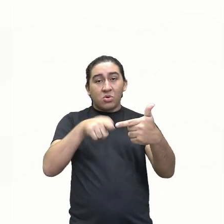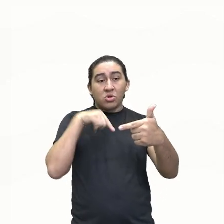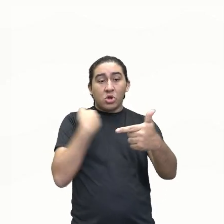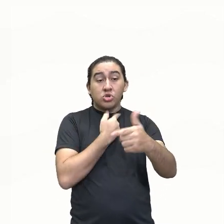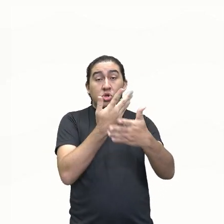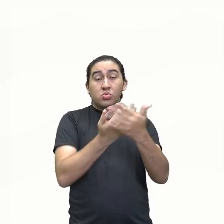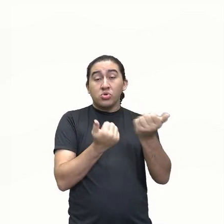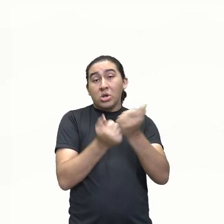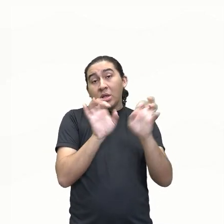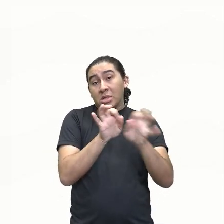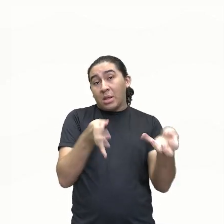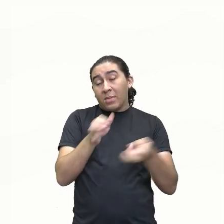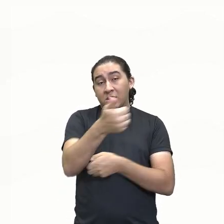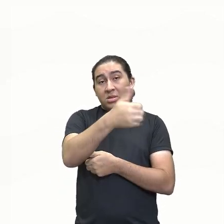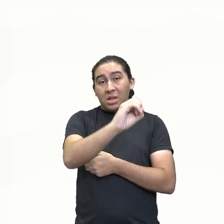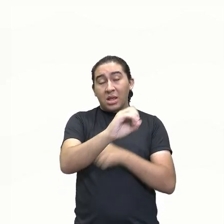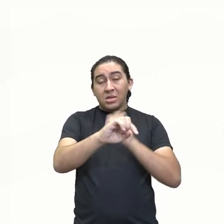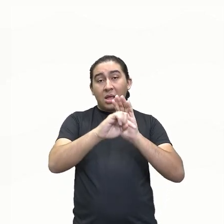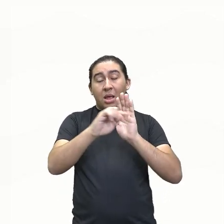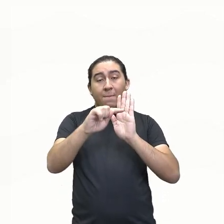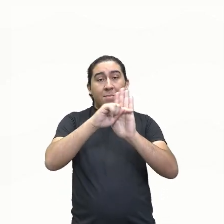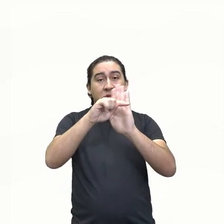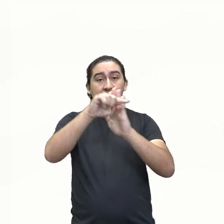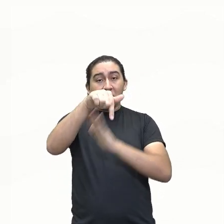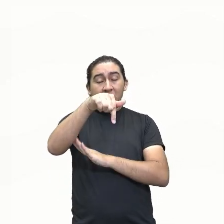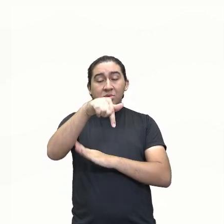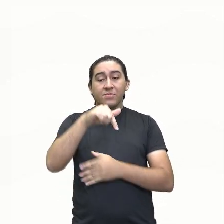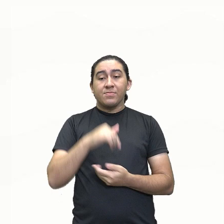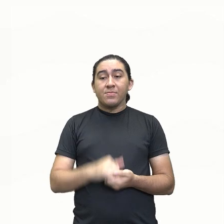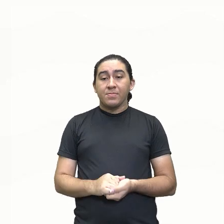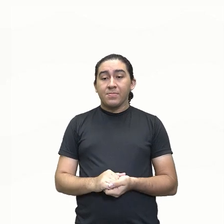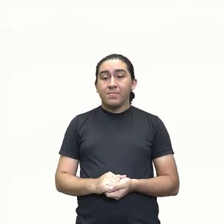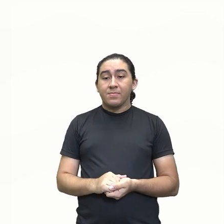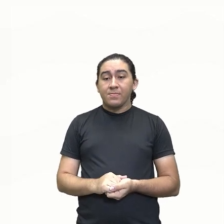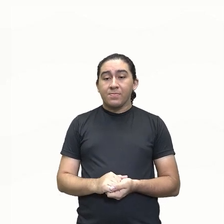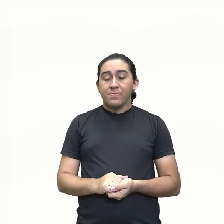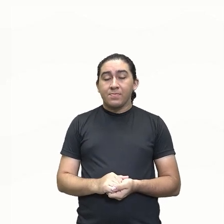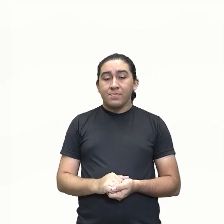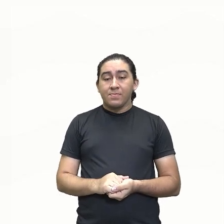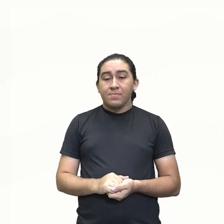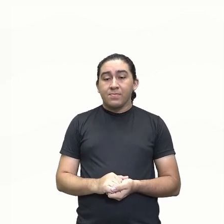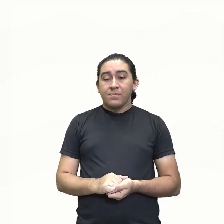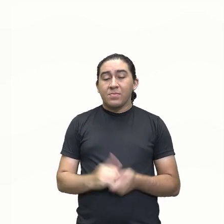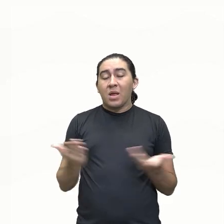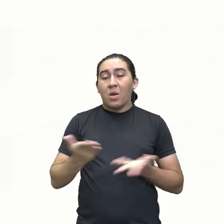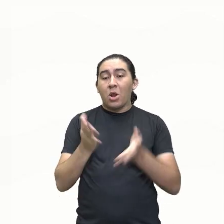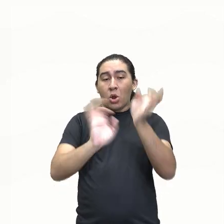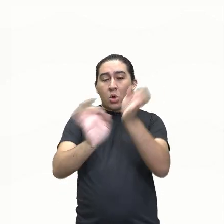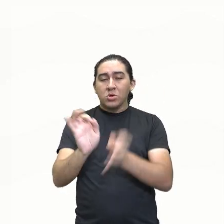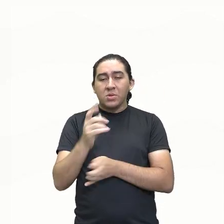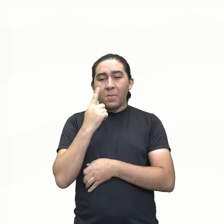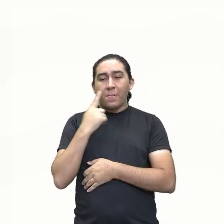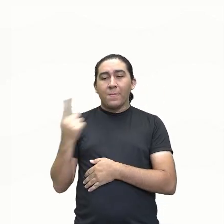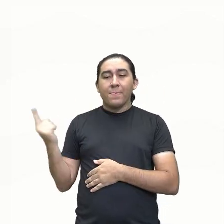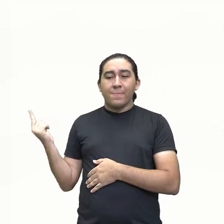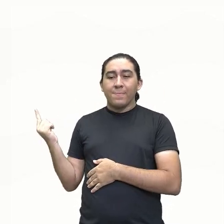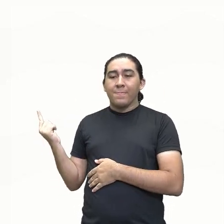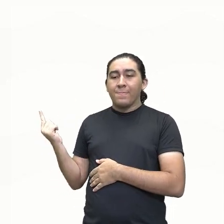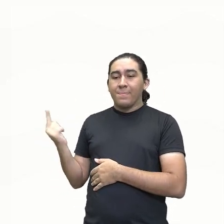seu resultado, que é 10 elevado a menos 7. Ok? Vamos apagar tudo e vamos organizar aqui, então, o nosso